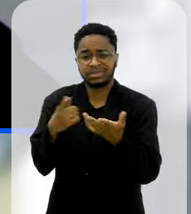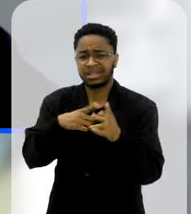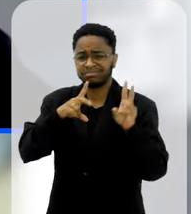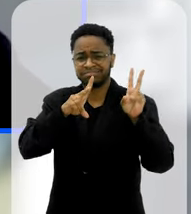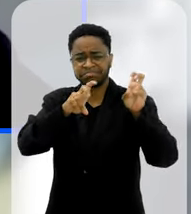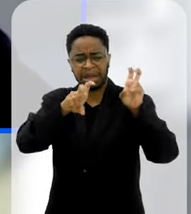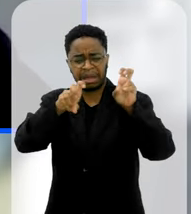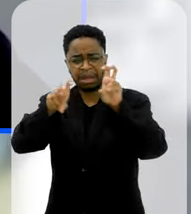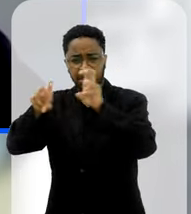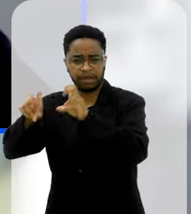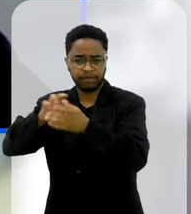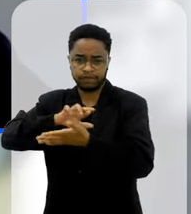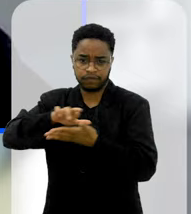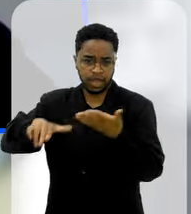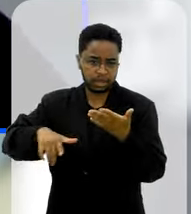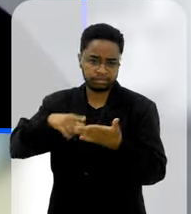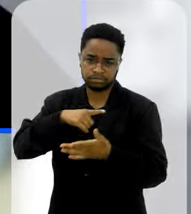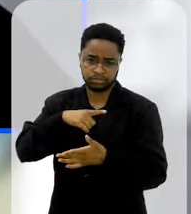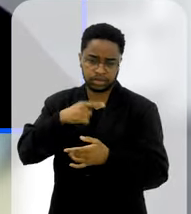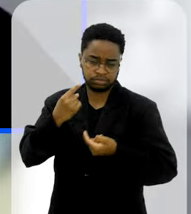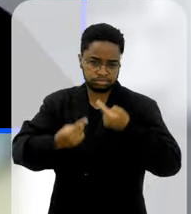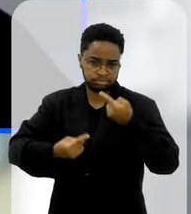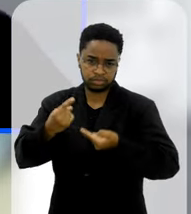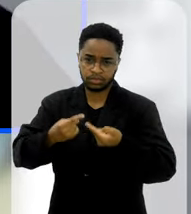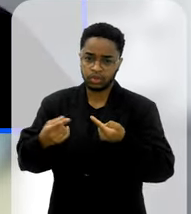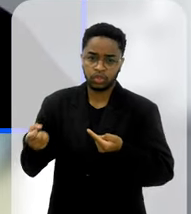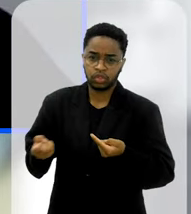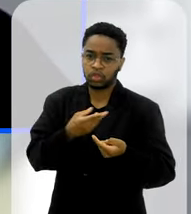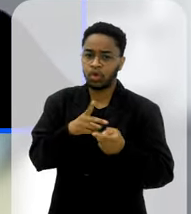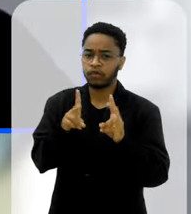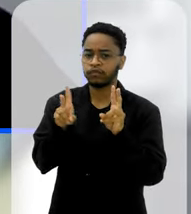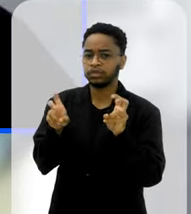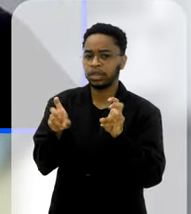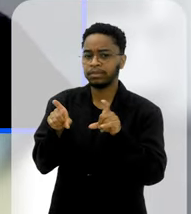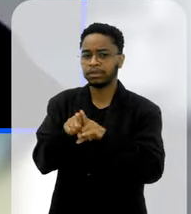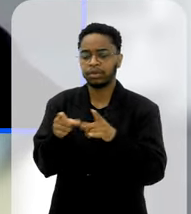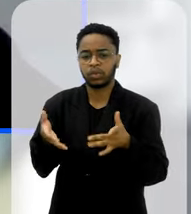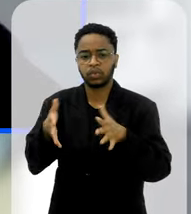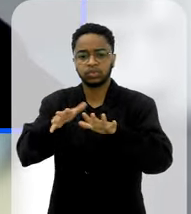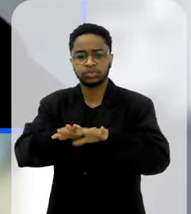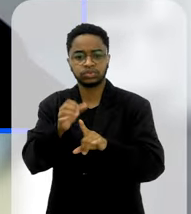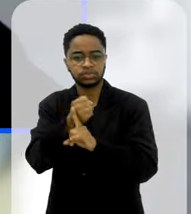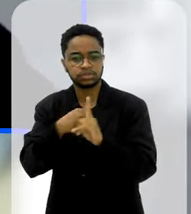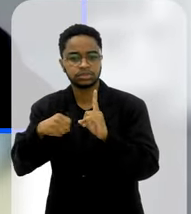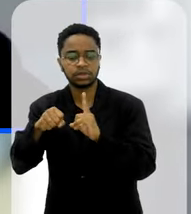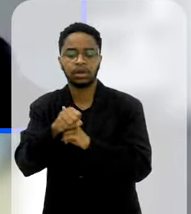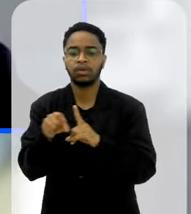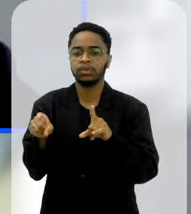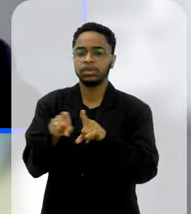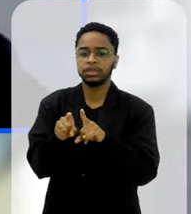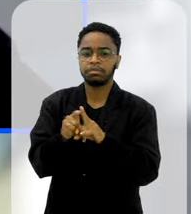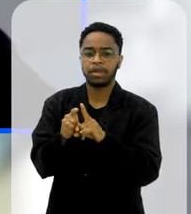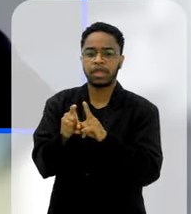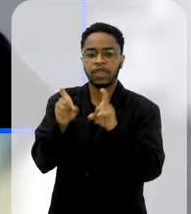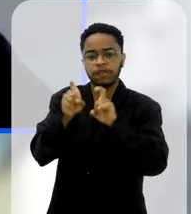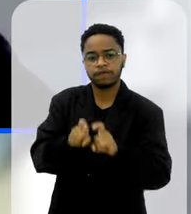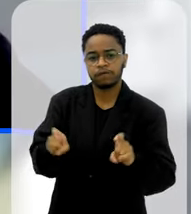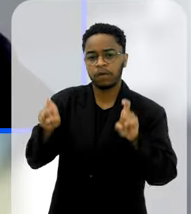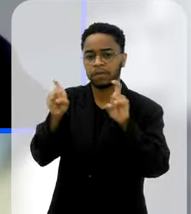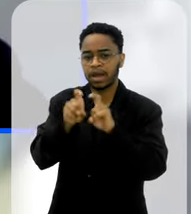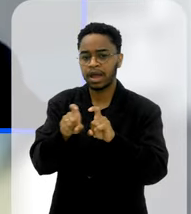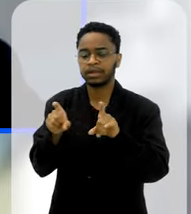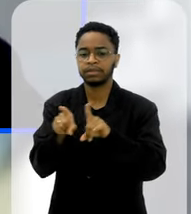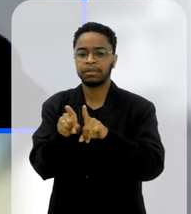com todos os temas. Nós discutimos muito nas novas questões, a inclusão social, a introdução